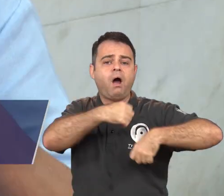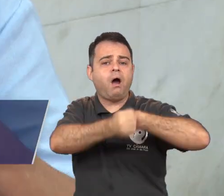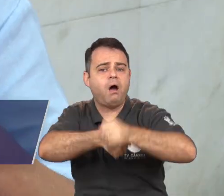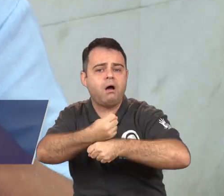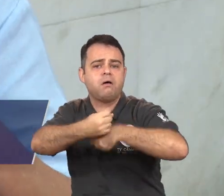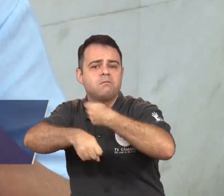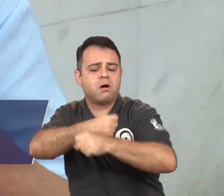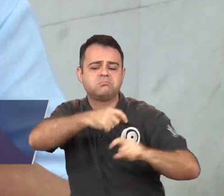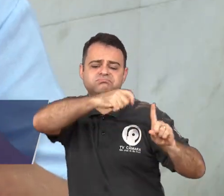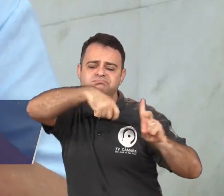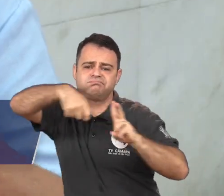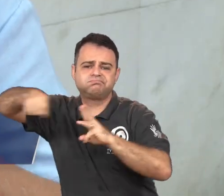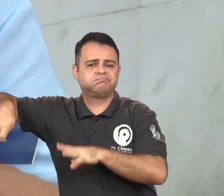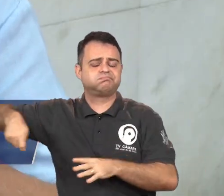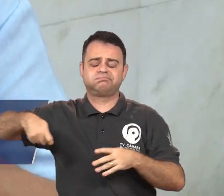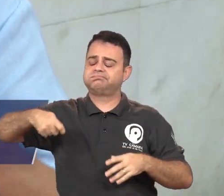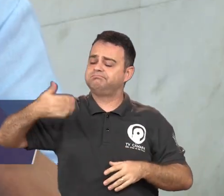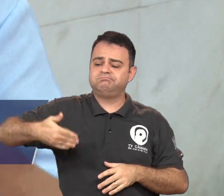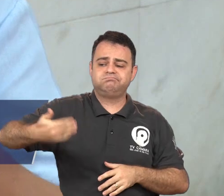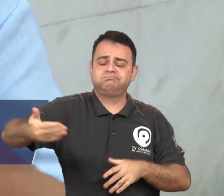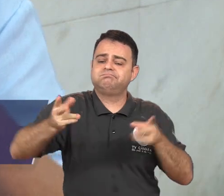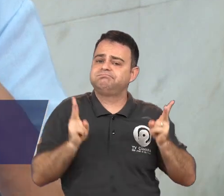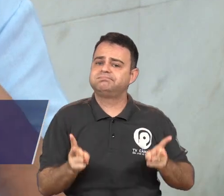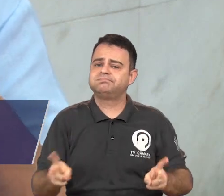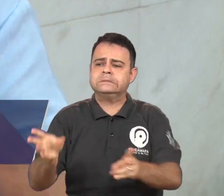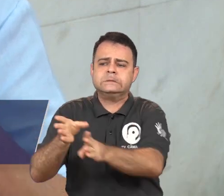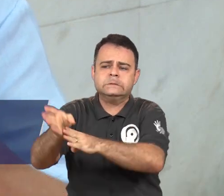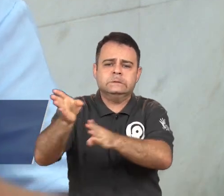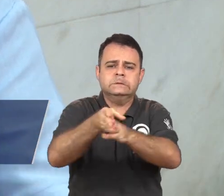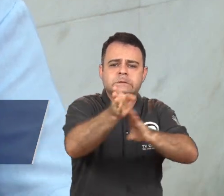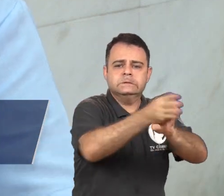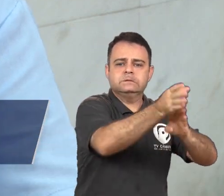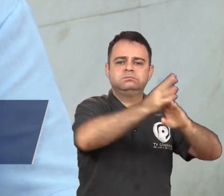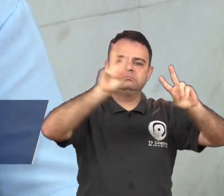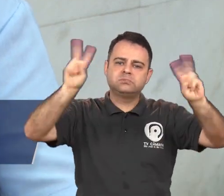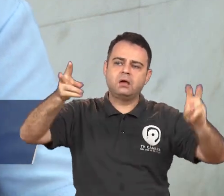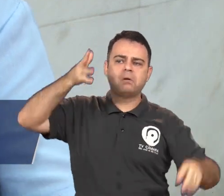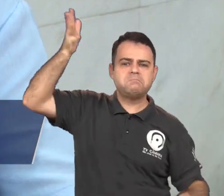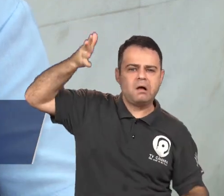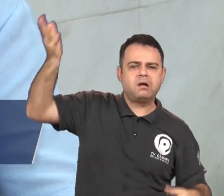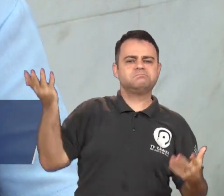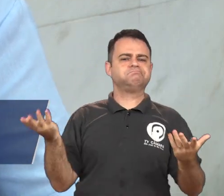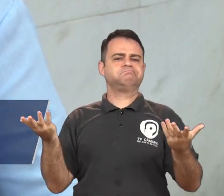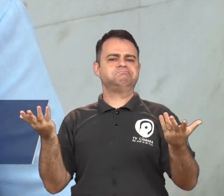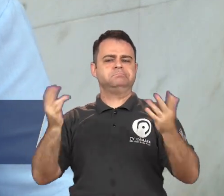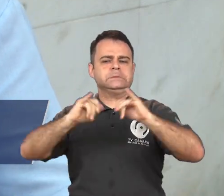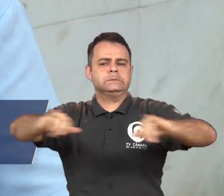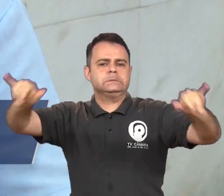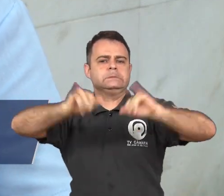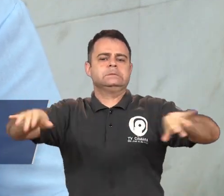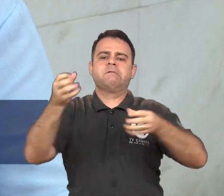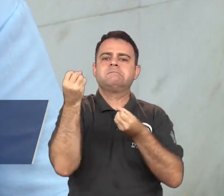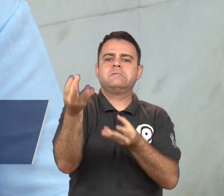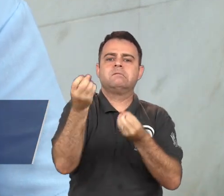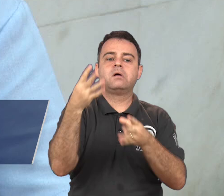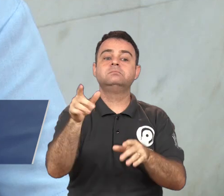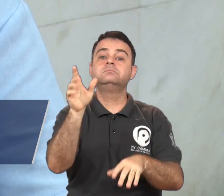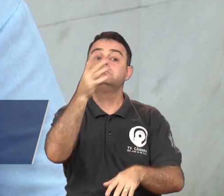não dá para parar. Você sempre tem que estar conscientizando, você sempre tem que passar alguma coisa para que as